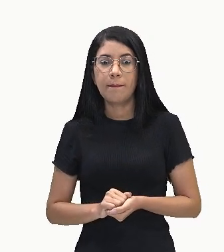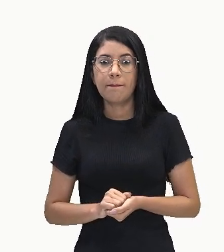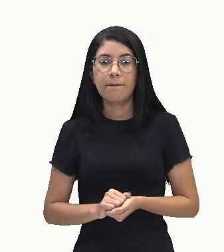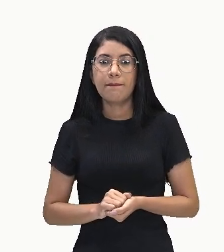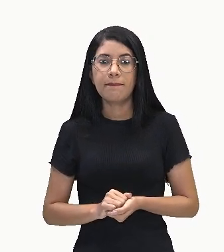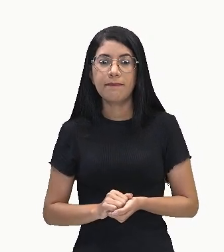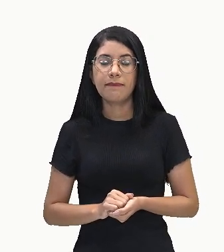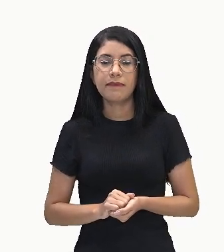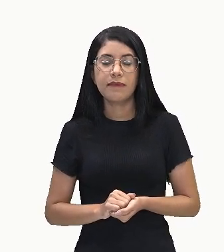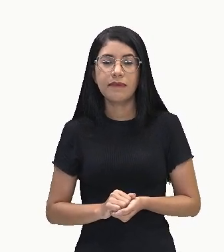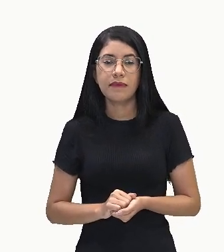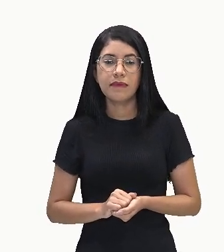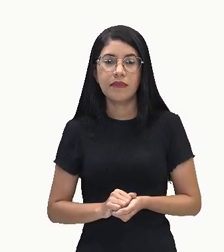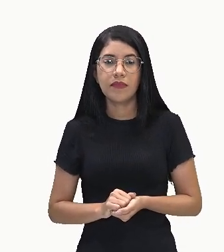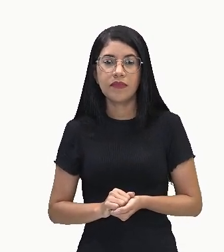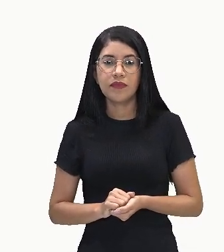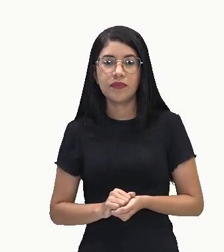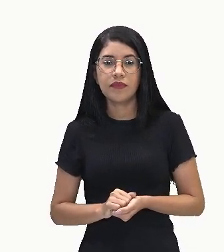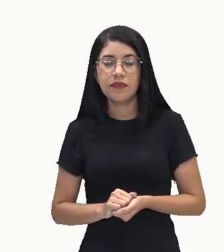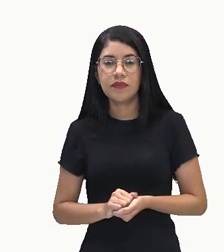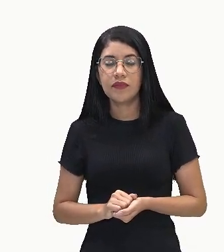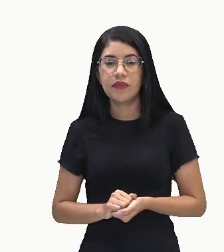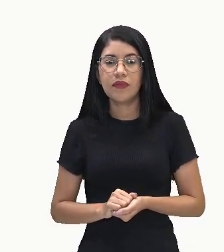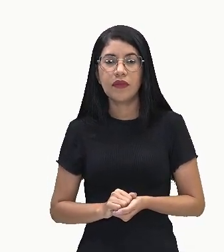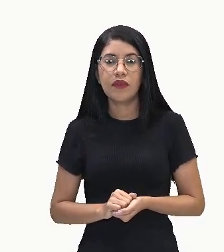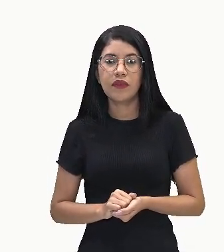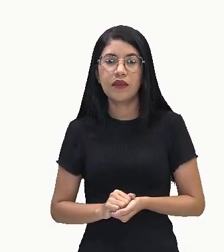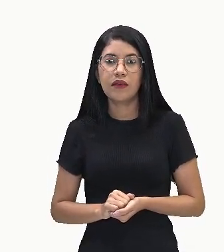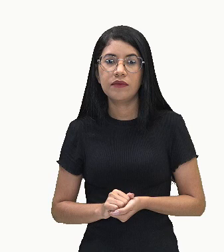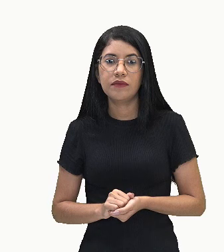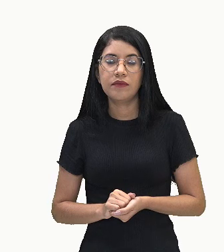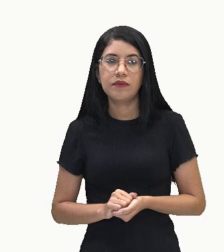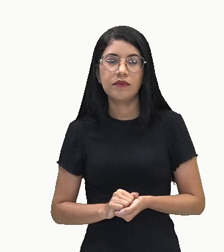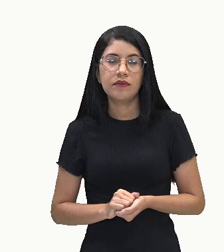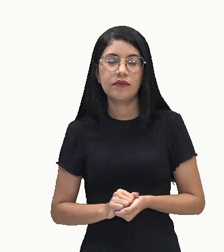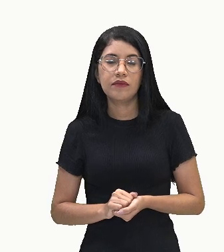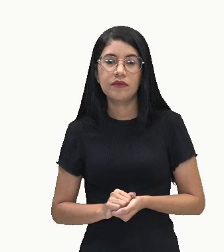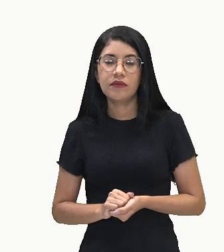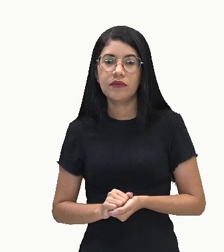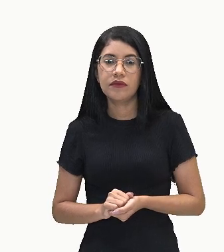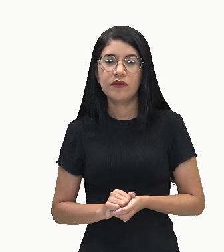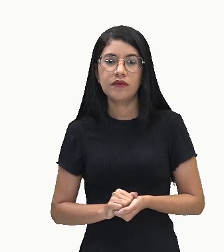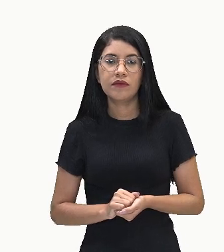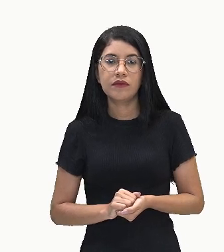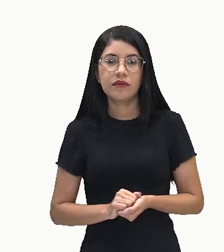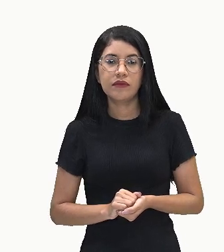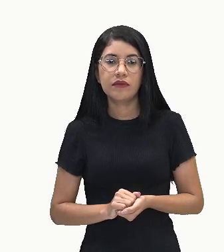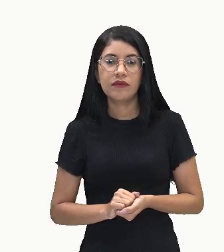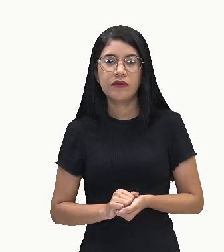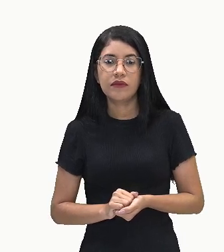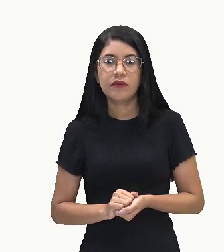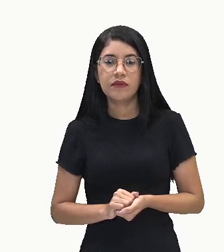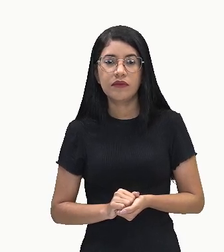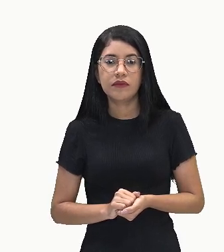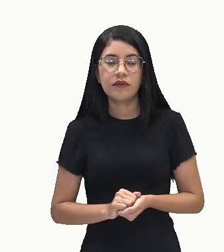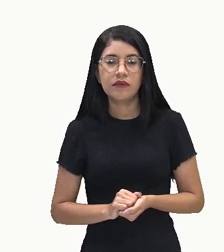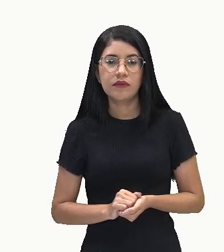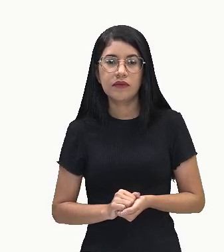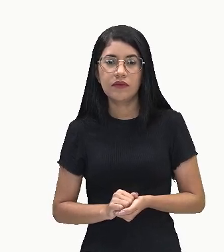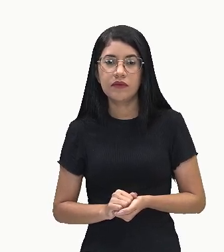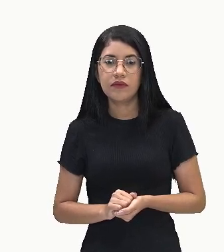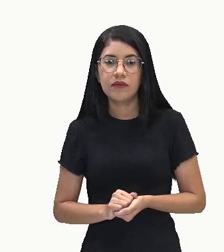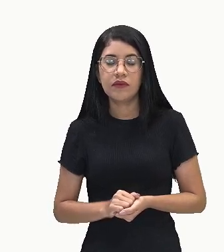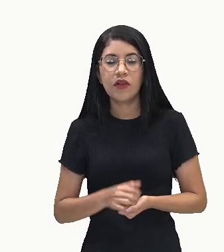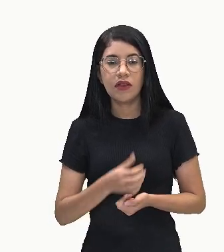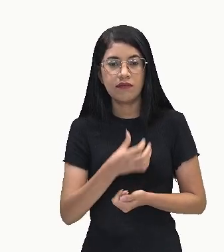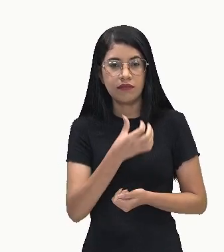A 6 e menos 5, né? Então, nós vamos botar aqui 6 e menos